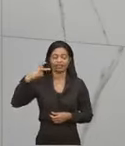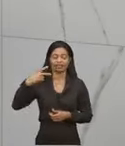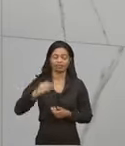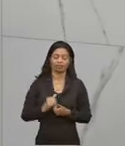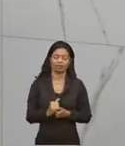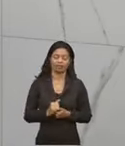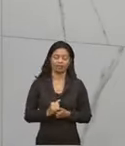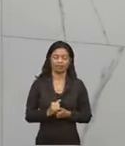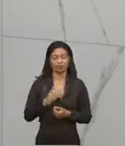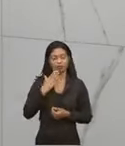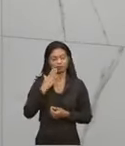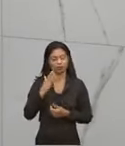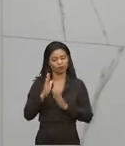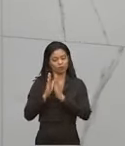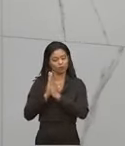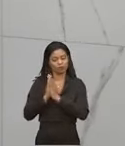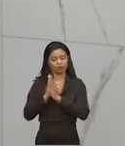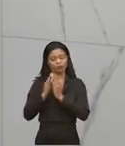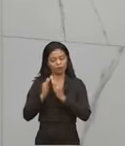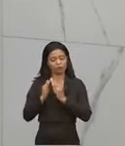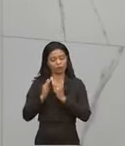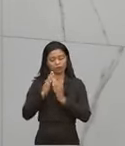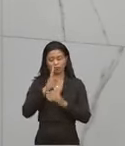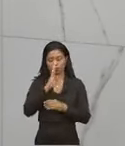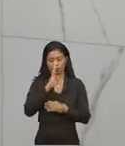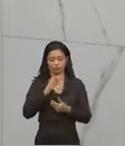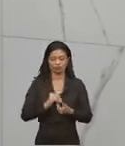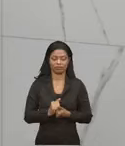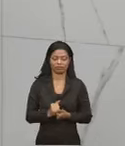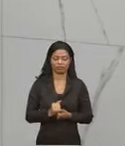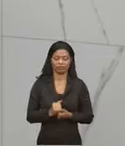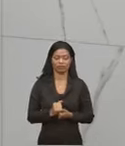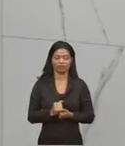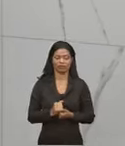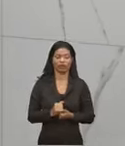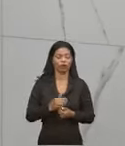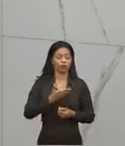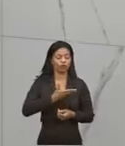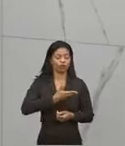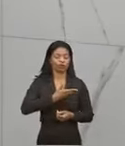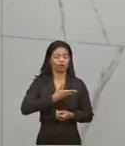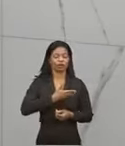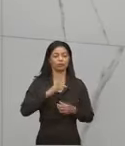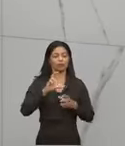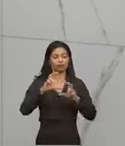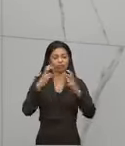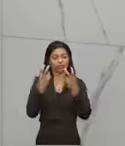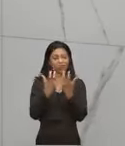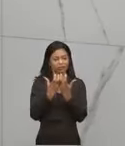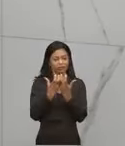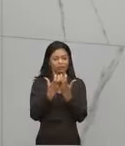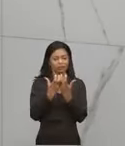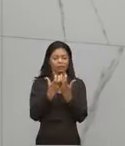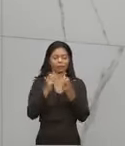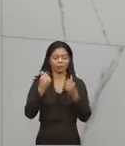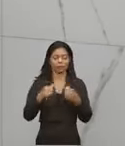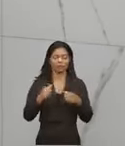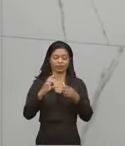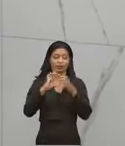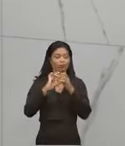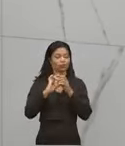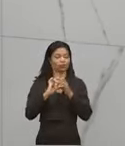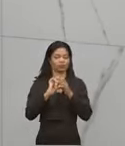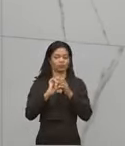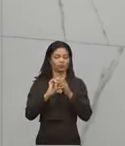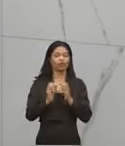ajudassem aqui, os colegas do parlamento precisam estar unidos, precisam estar